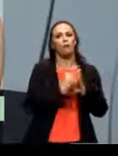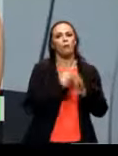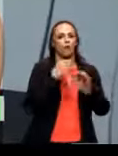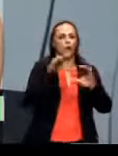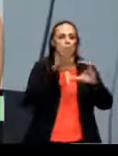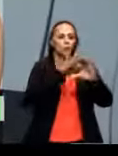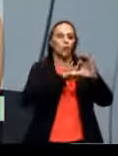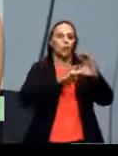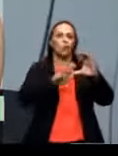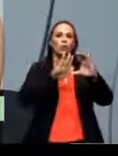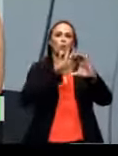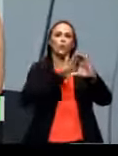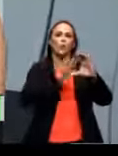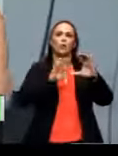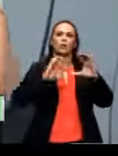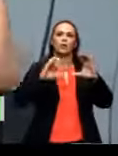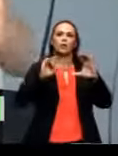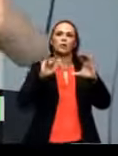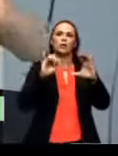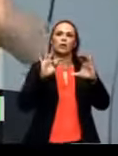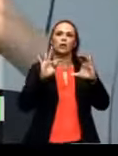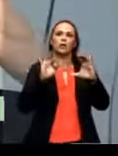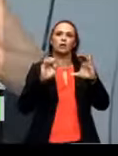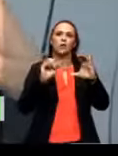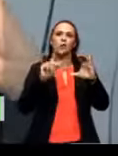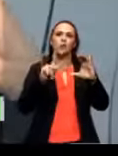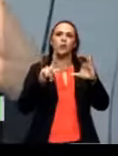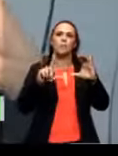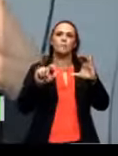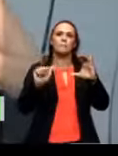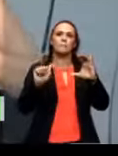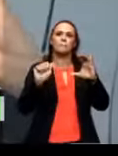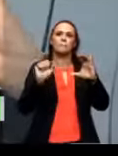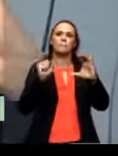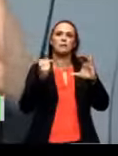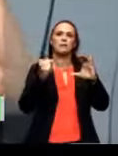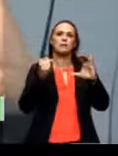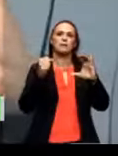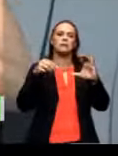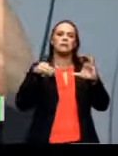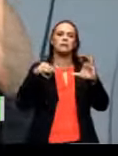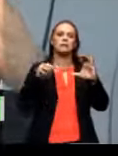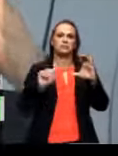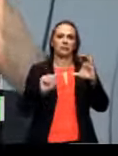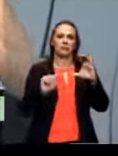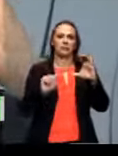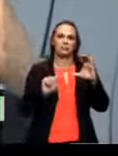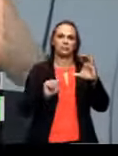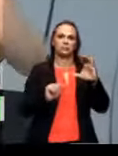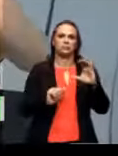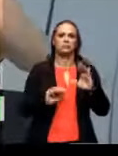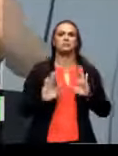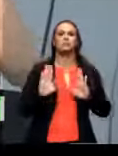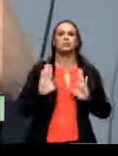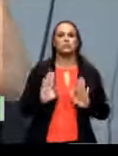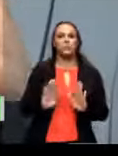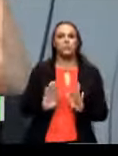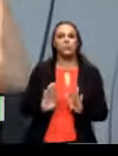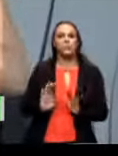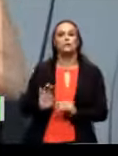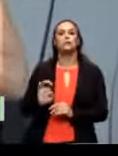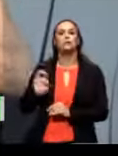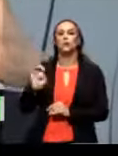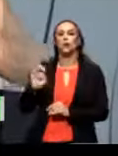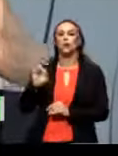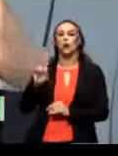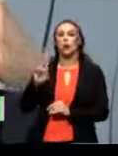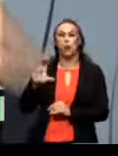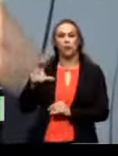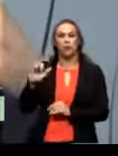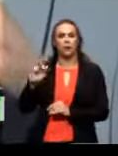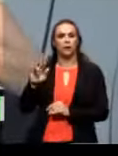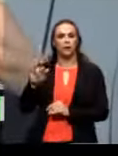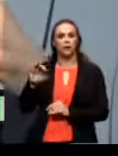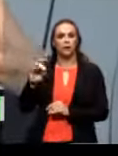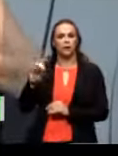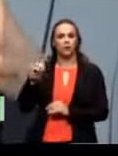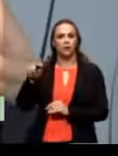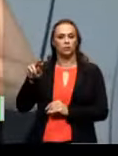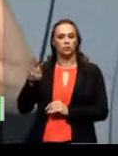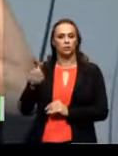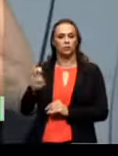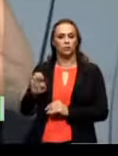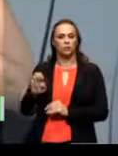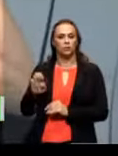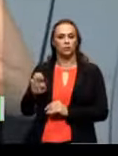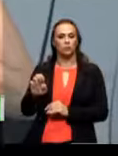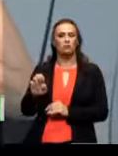eucariótica, isso também vai ocorrer. Porque o DNA, né, ele tem lá diversas porções que eu vou chamar de genes, né, que